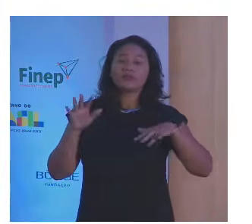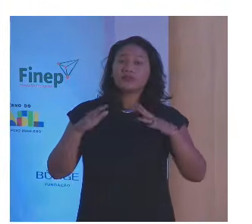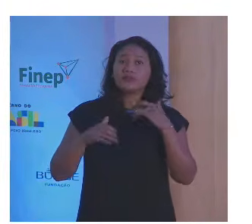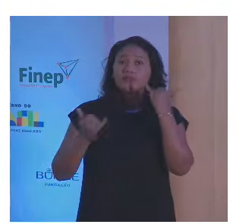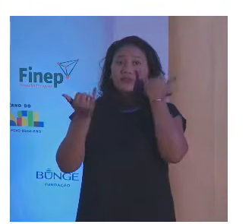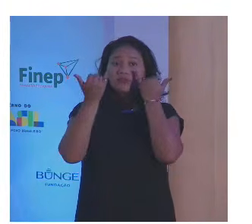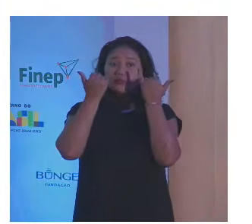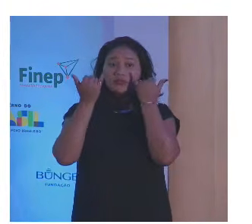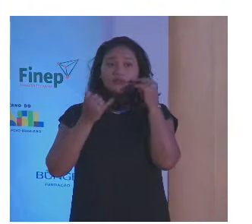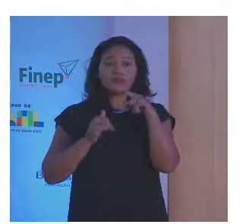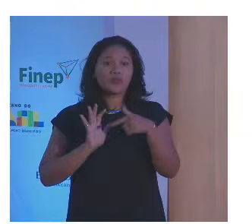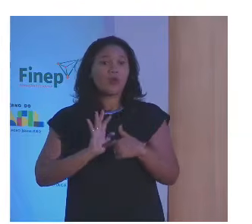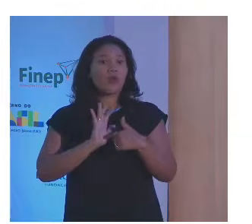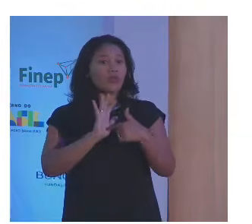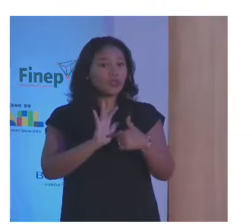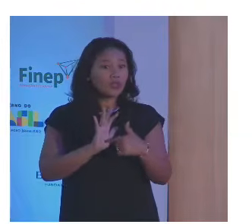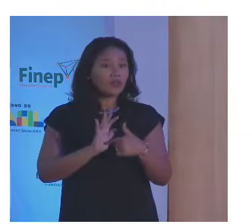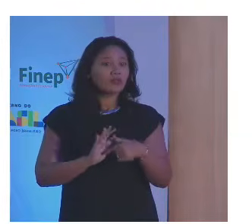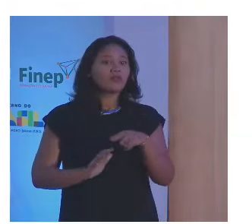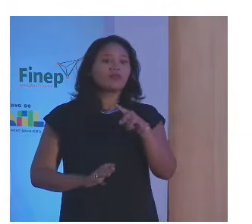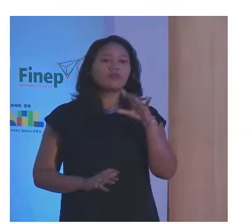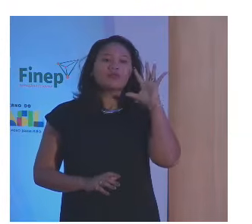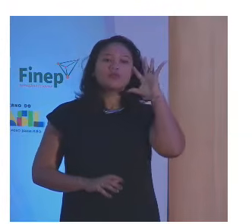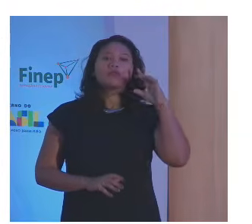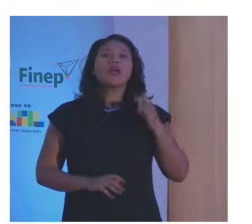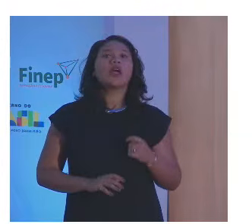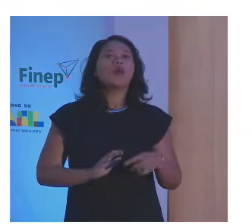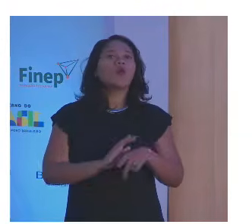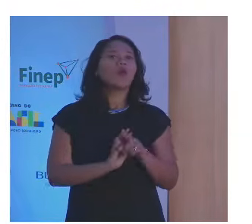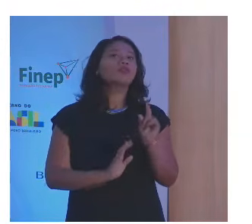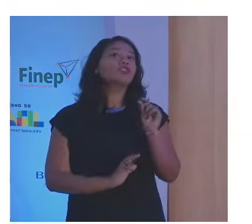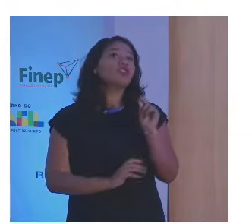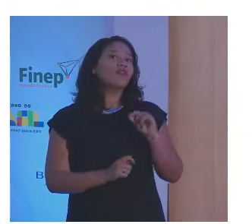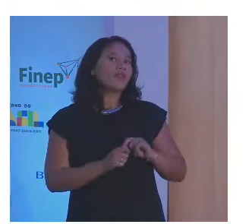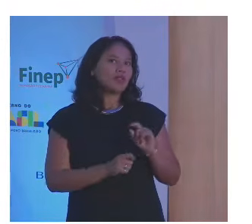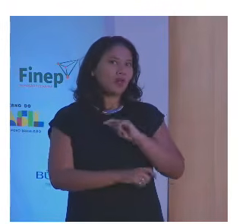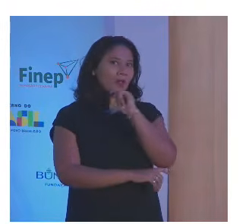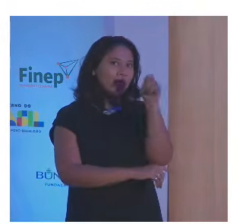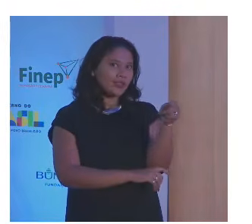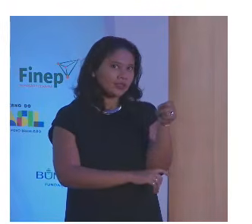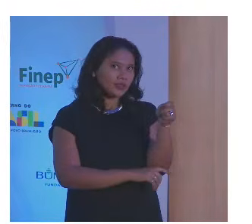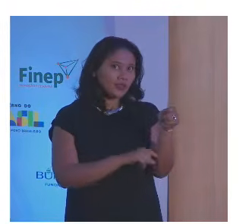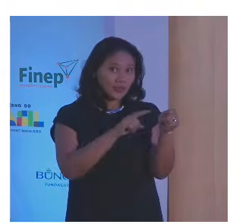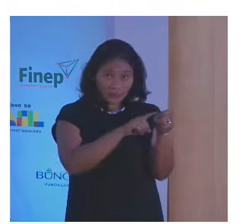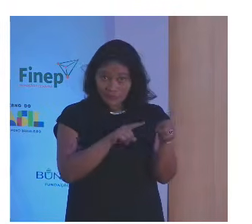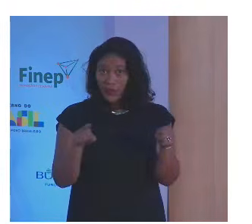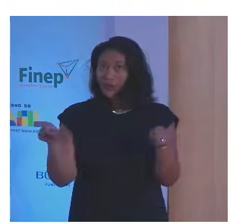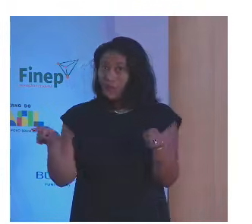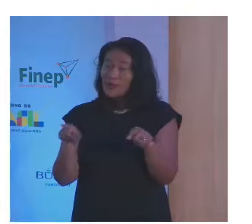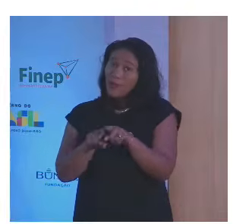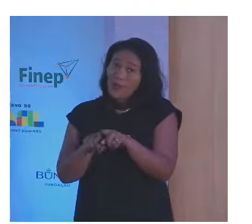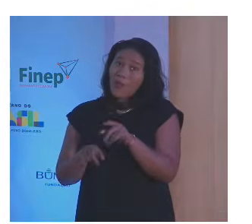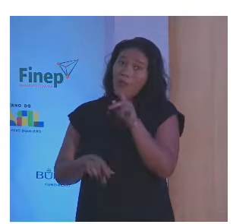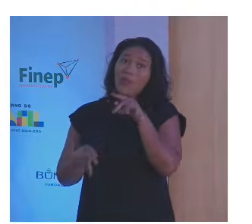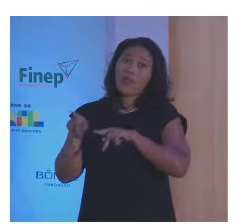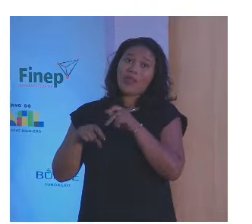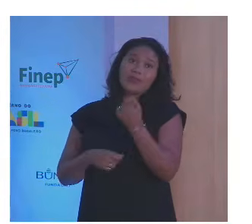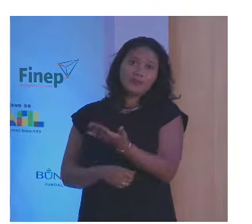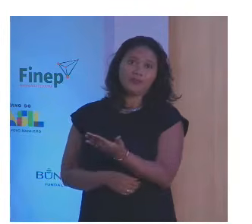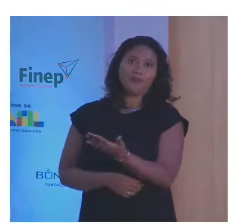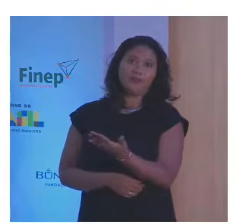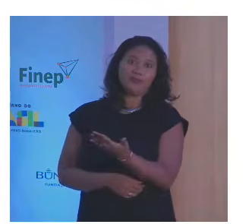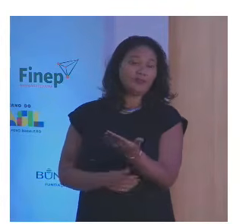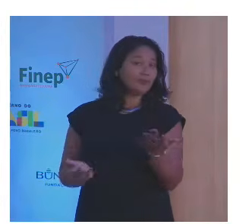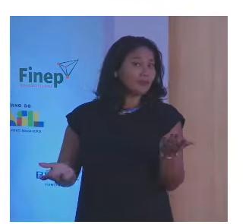dado científico que você mostrar, você determina a quantidade de dinheiro que você vai fazer com pesca e o quanto que você vai alimentar a sua população com aquilo.